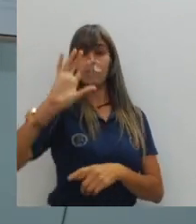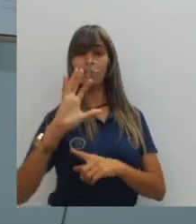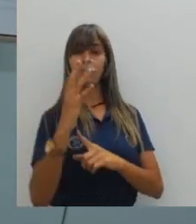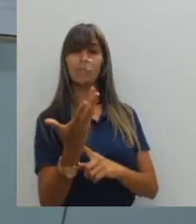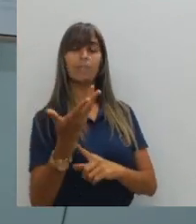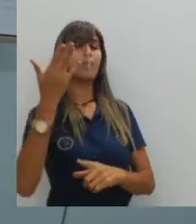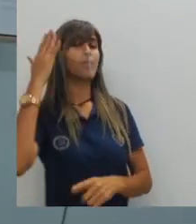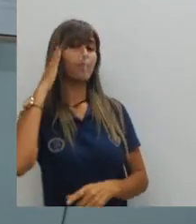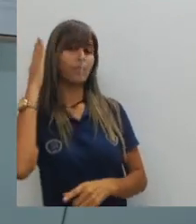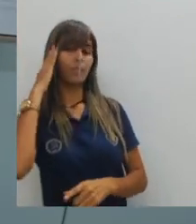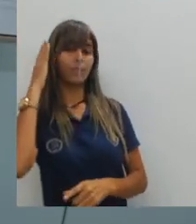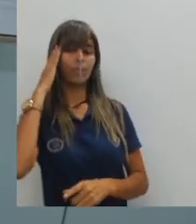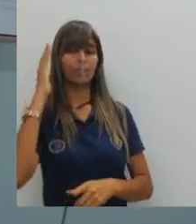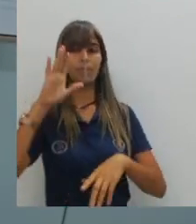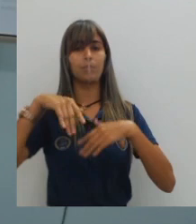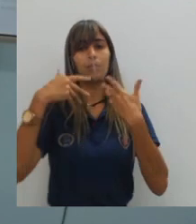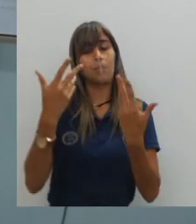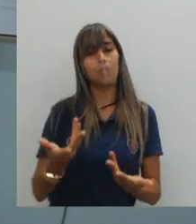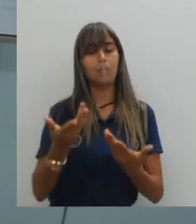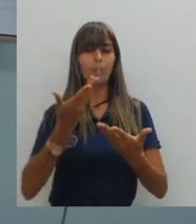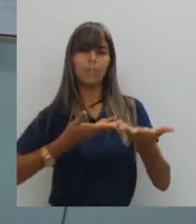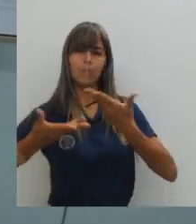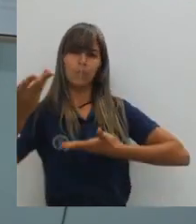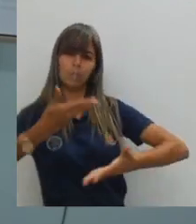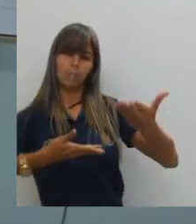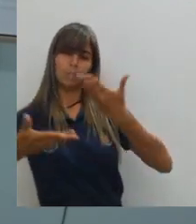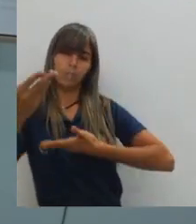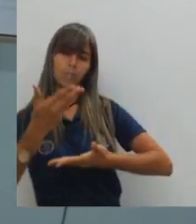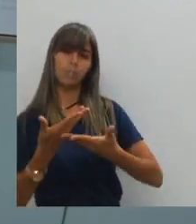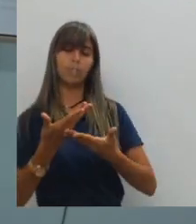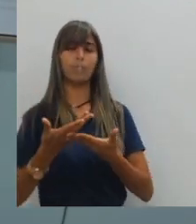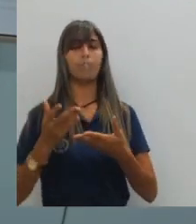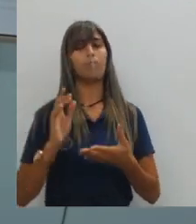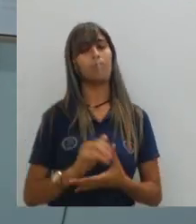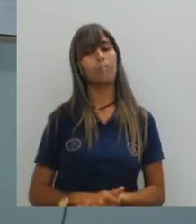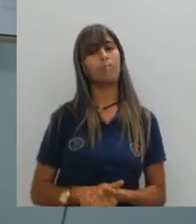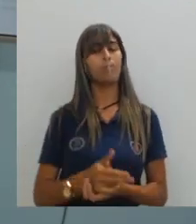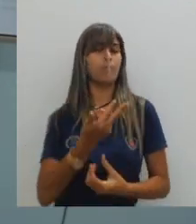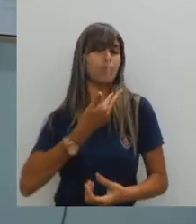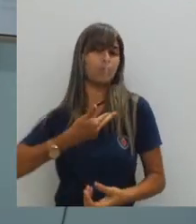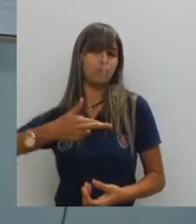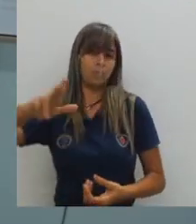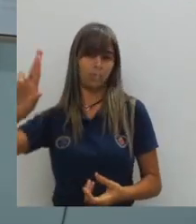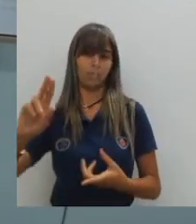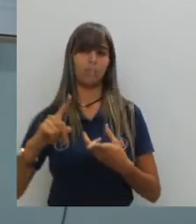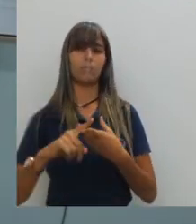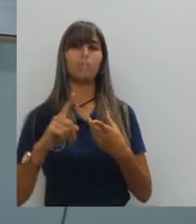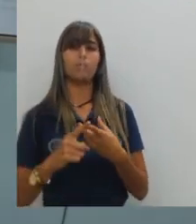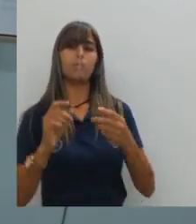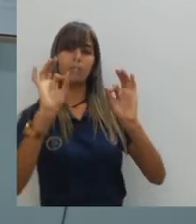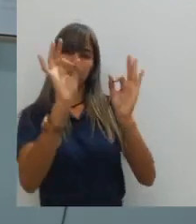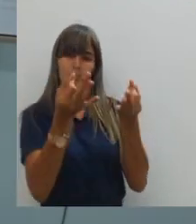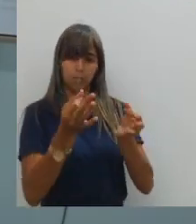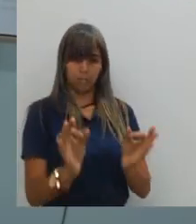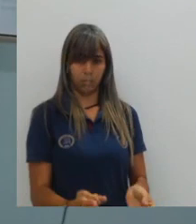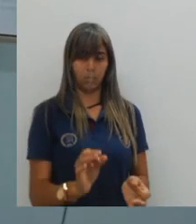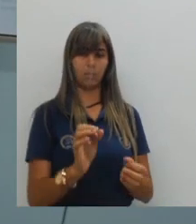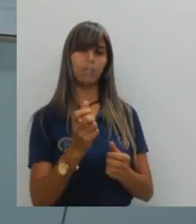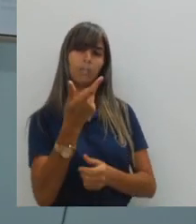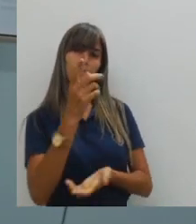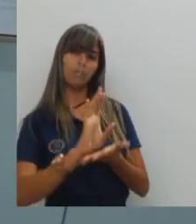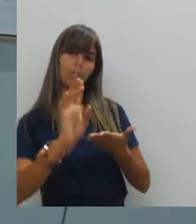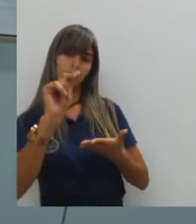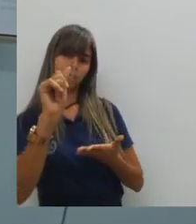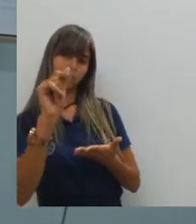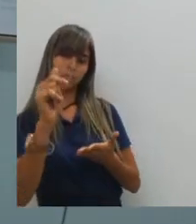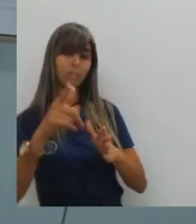decide entender qual era a relação que existia entre a religião e as estruturas econômicas. Ele começou a perceber